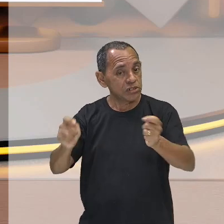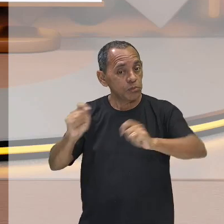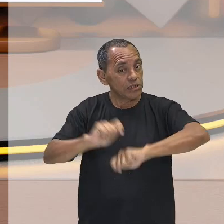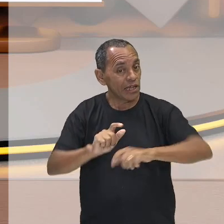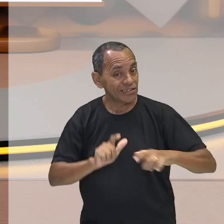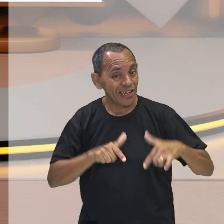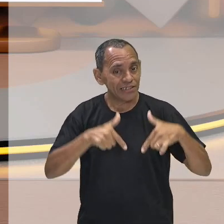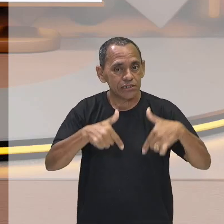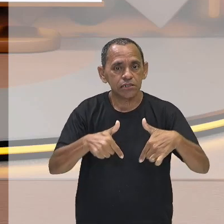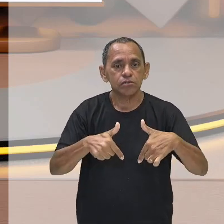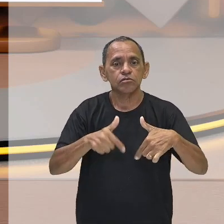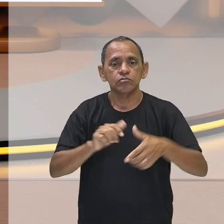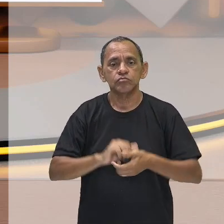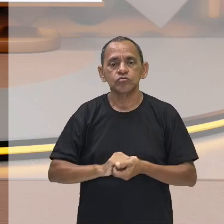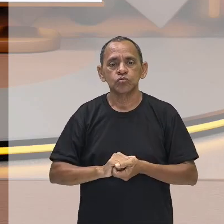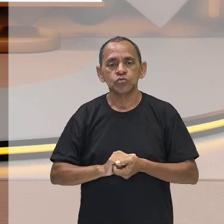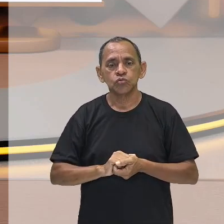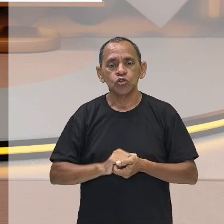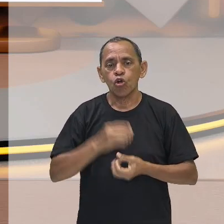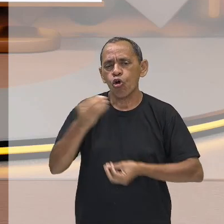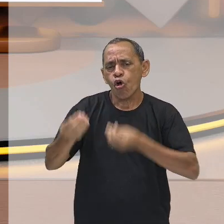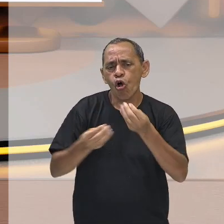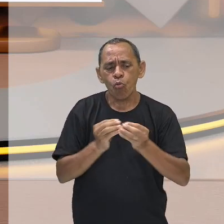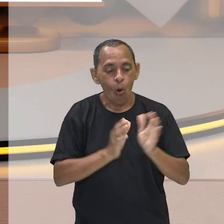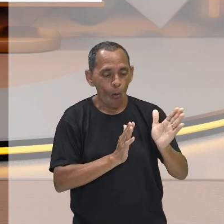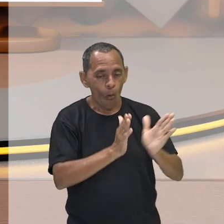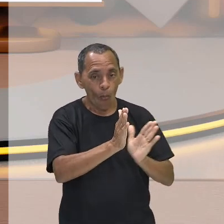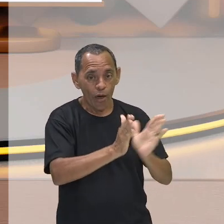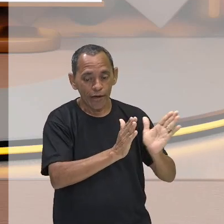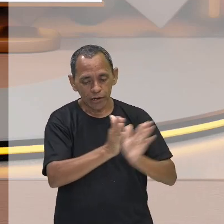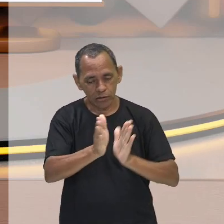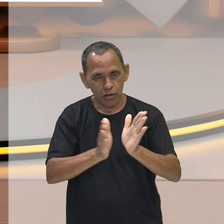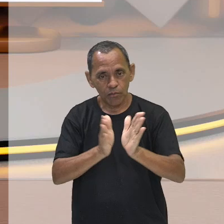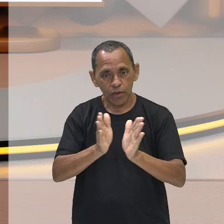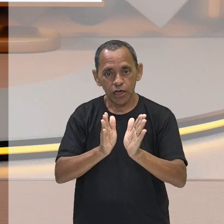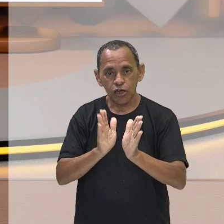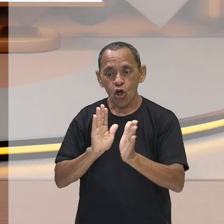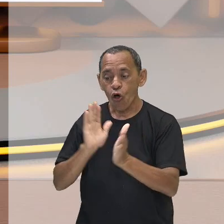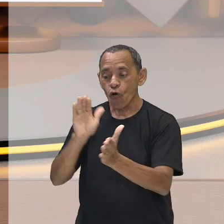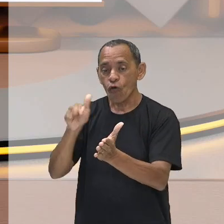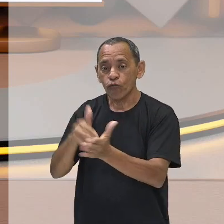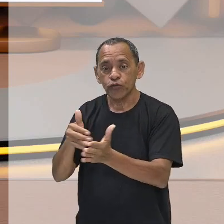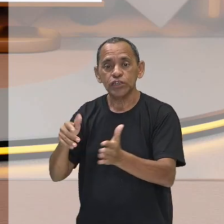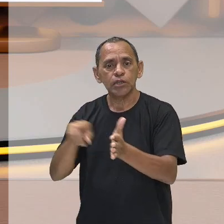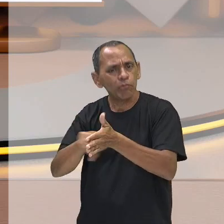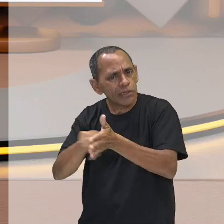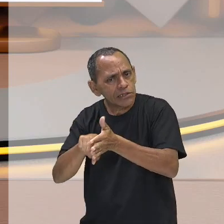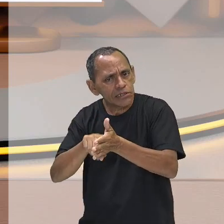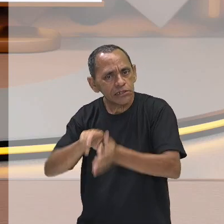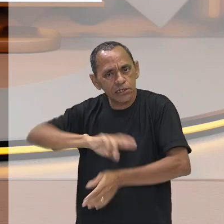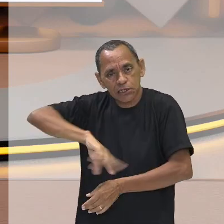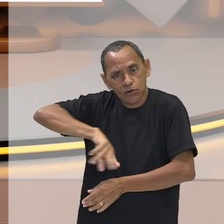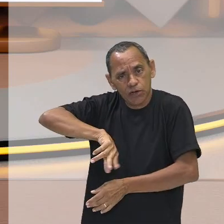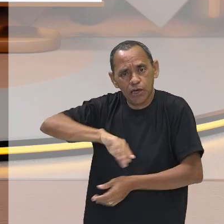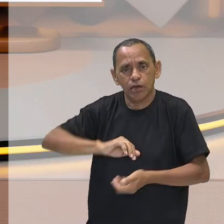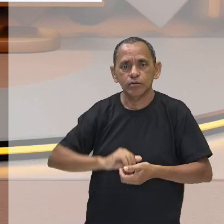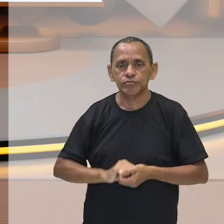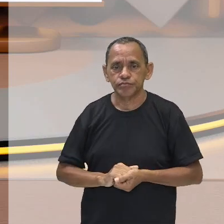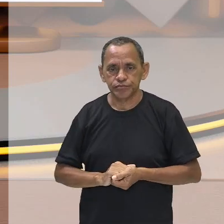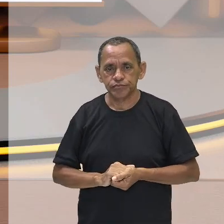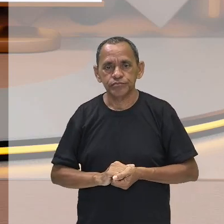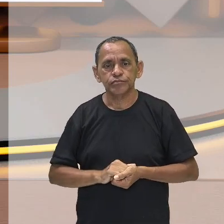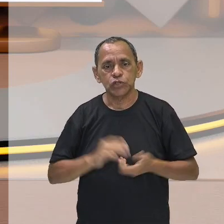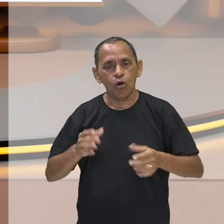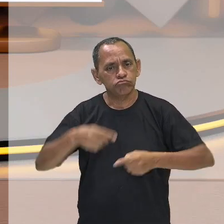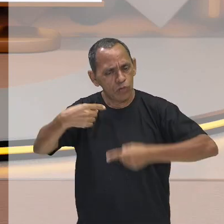são um meio e não a finalidade da pesquisa. Então é essa questão, é essa discussão que